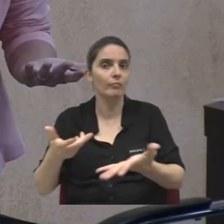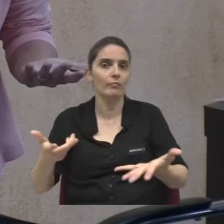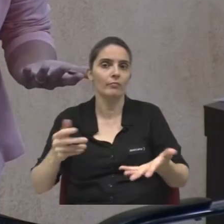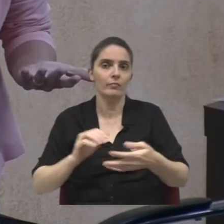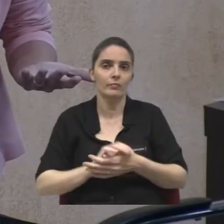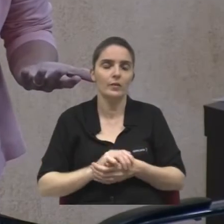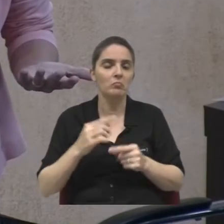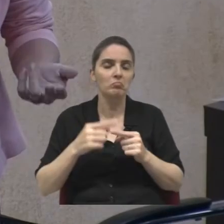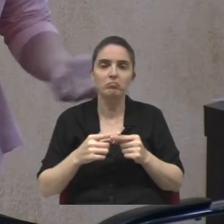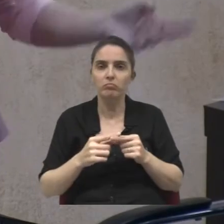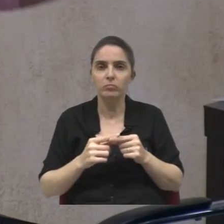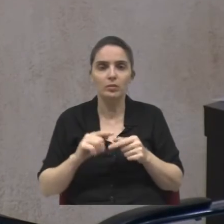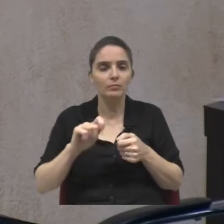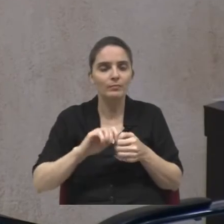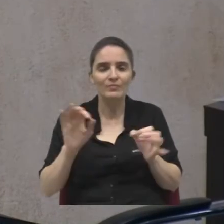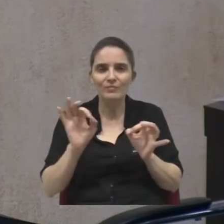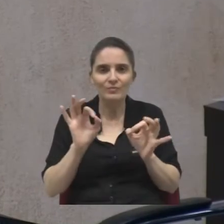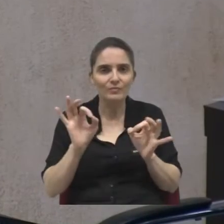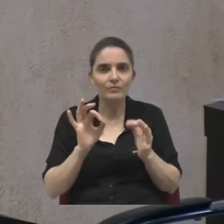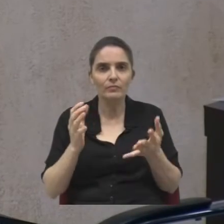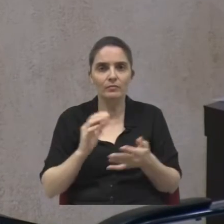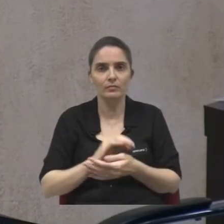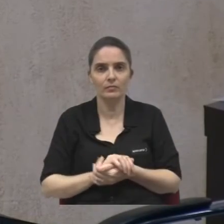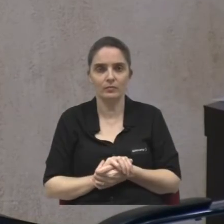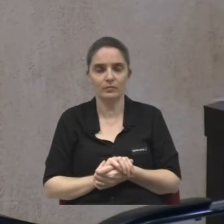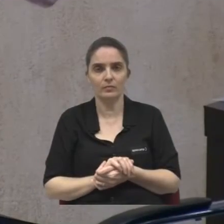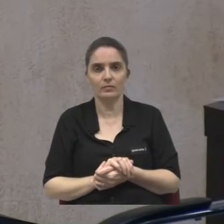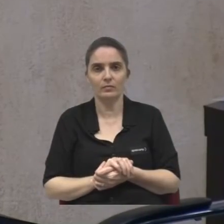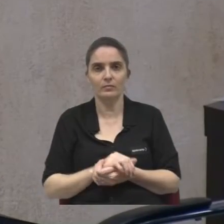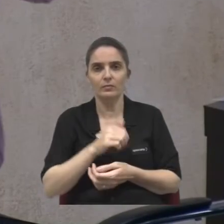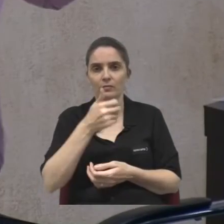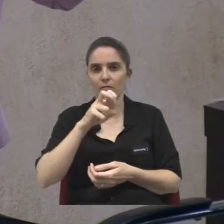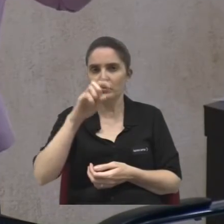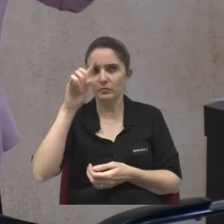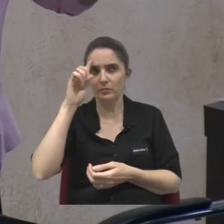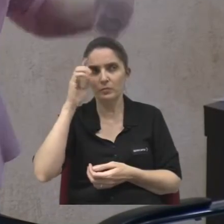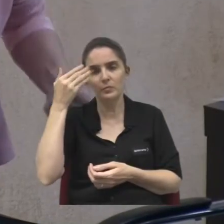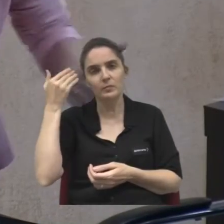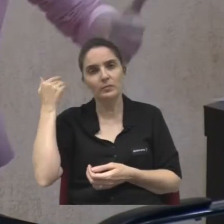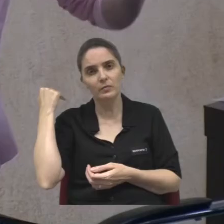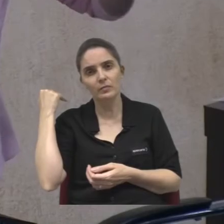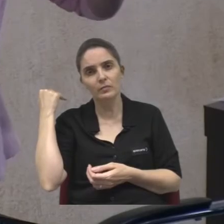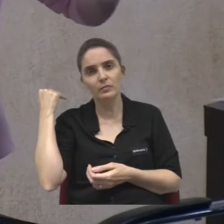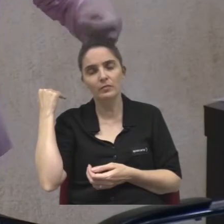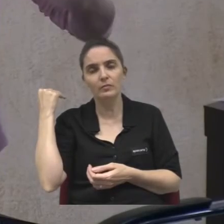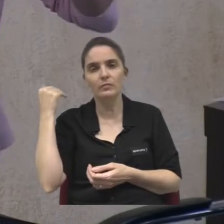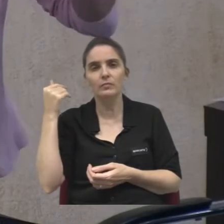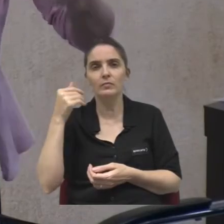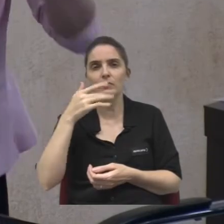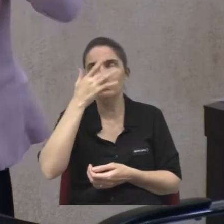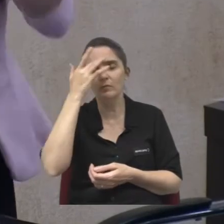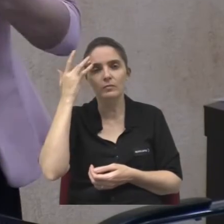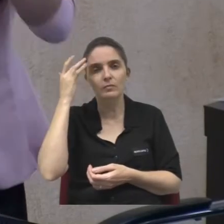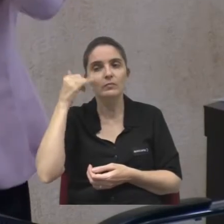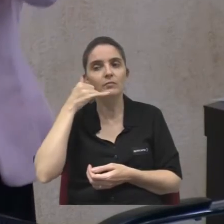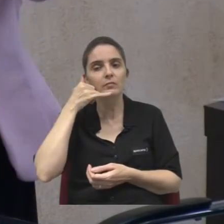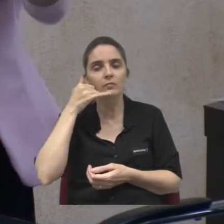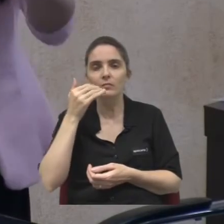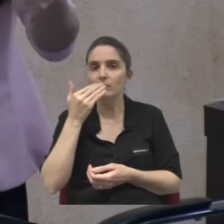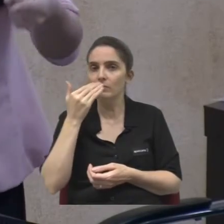de medida. Há cerca de 15 dias, meu gabinete ligou pedindo a gentileza de uma castração para um